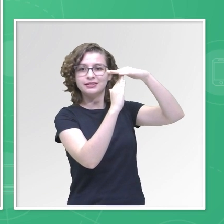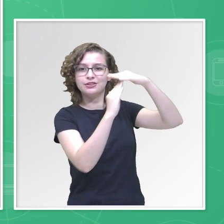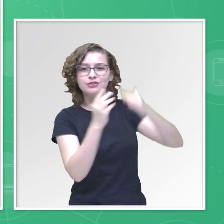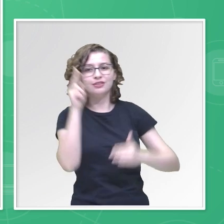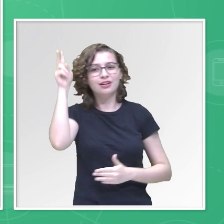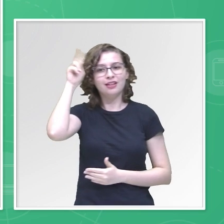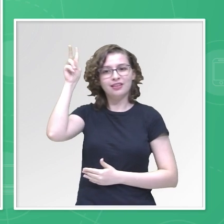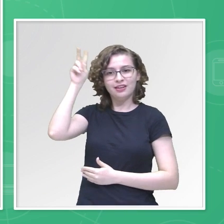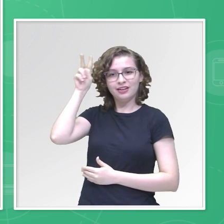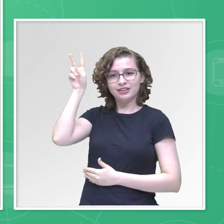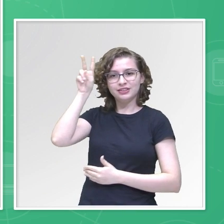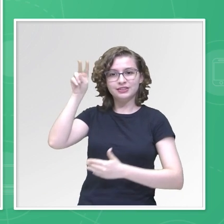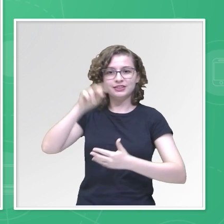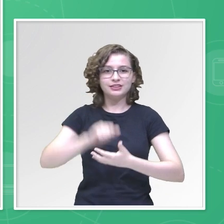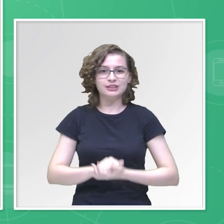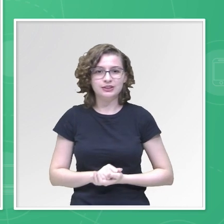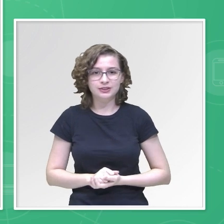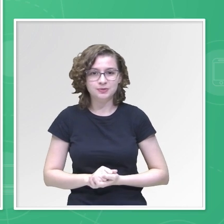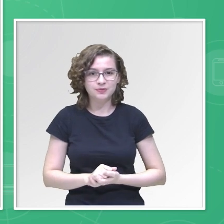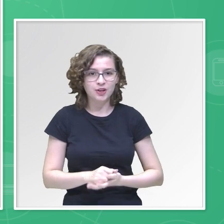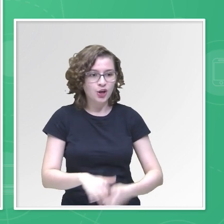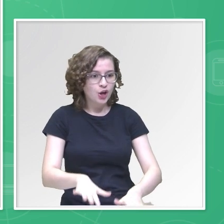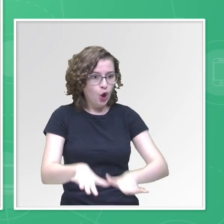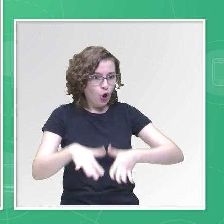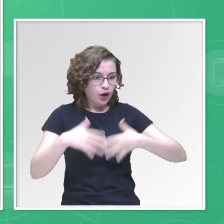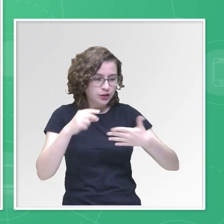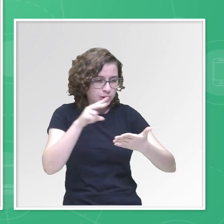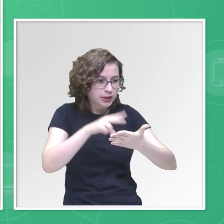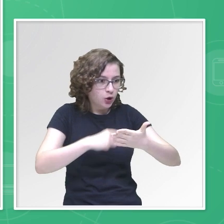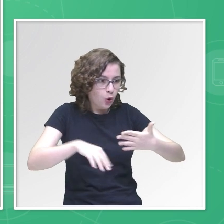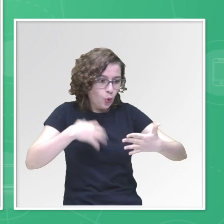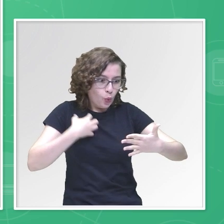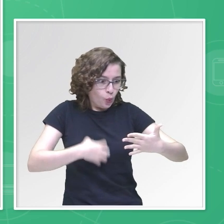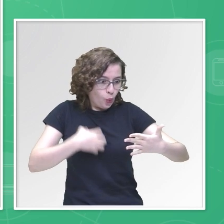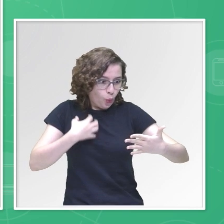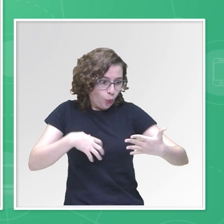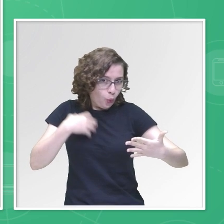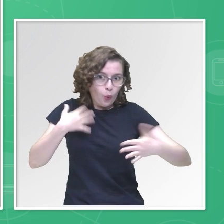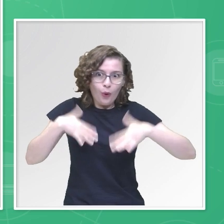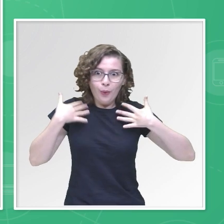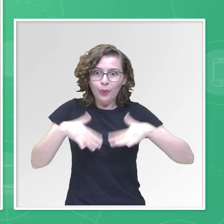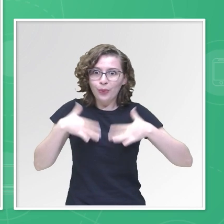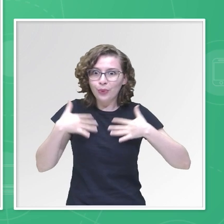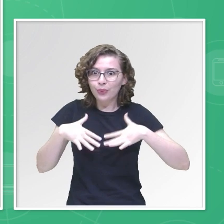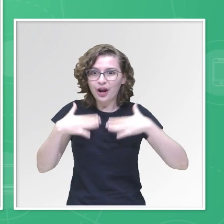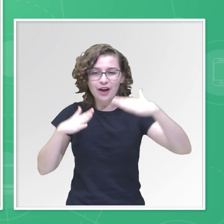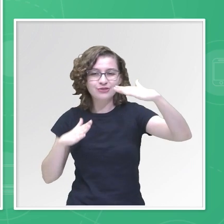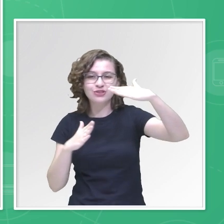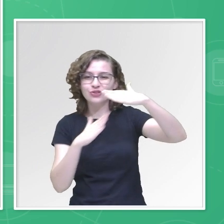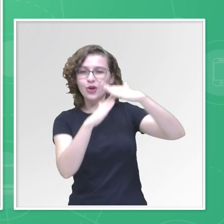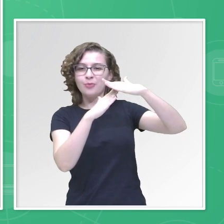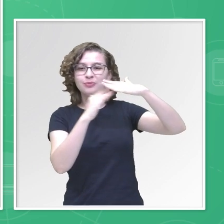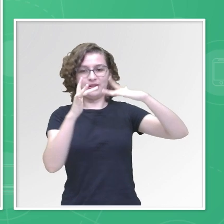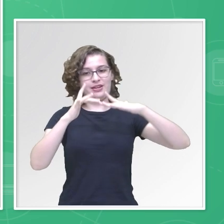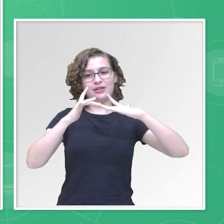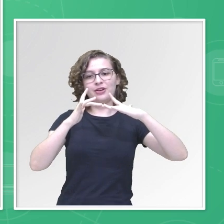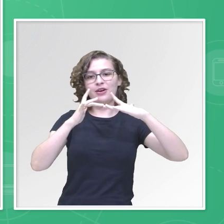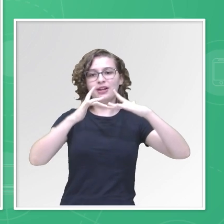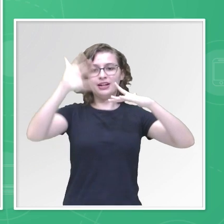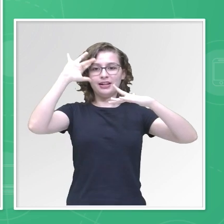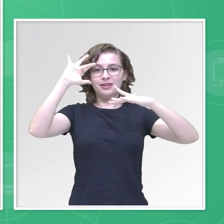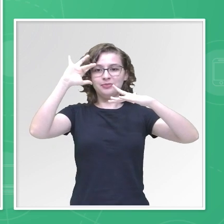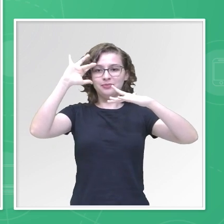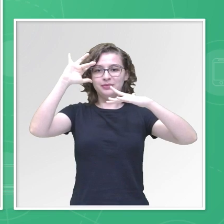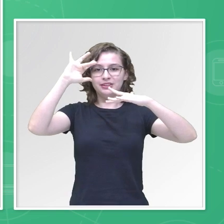é ali aquela parte aquele momento humanos emocionante algum momento do ar e se chega ao